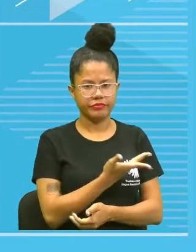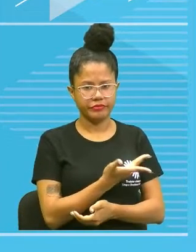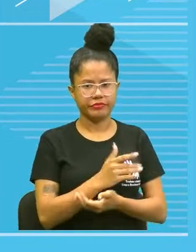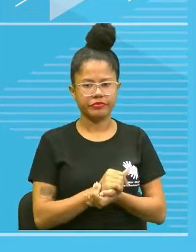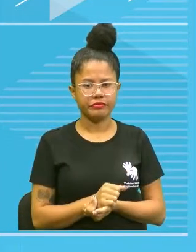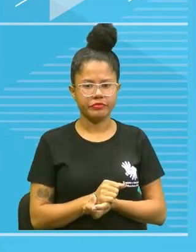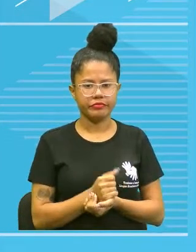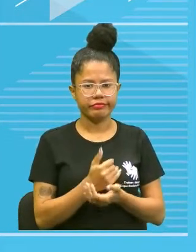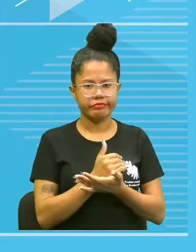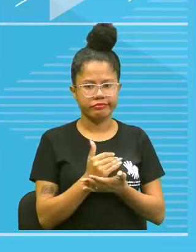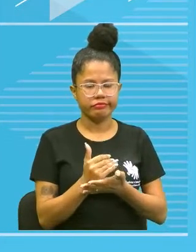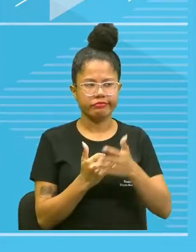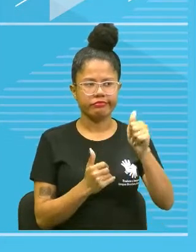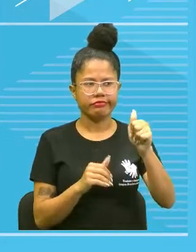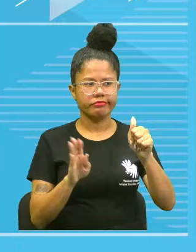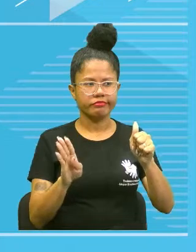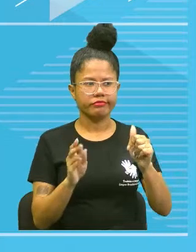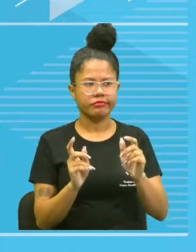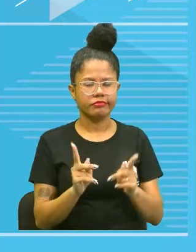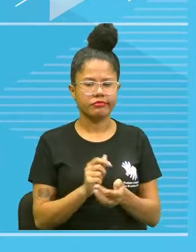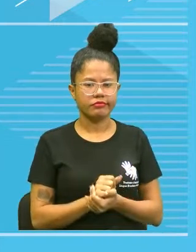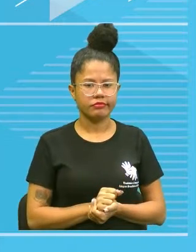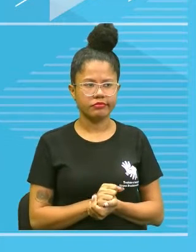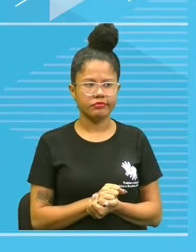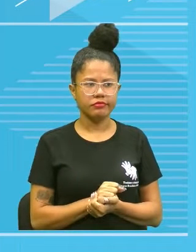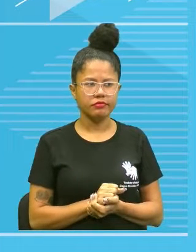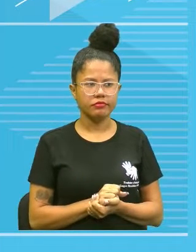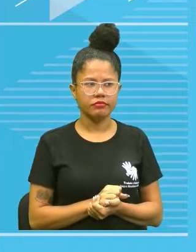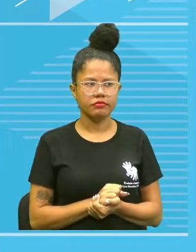termina no mesmo ponto. Caninha?